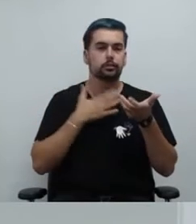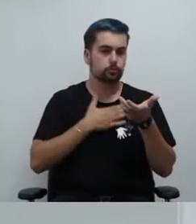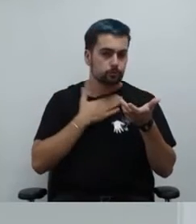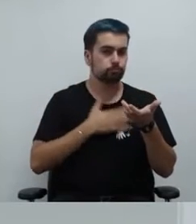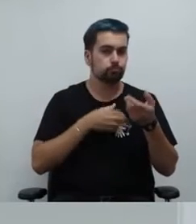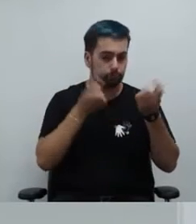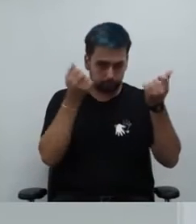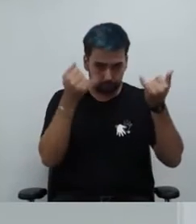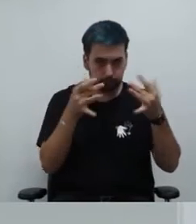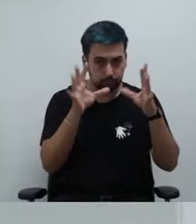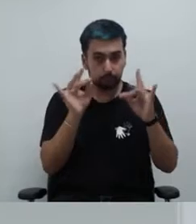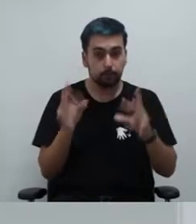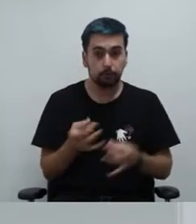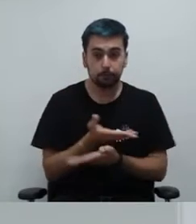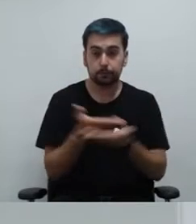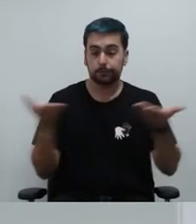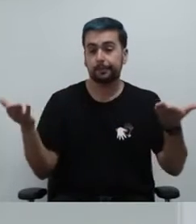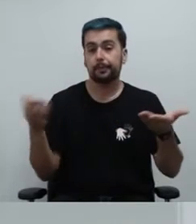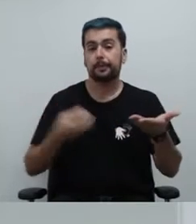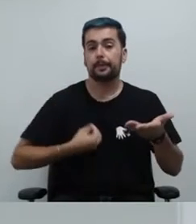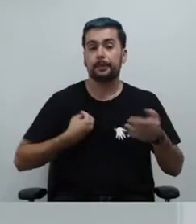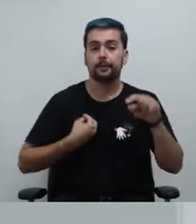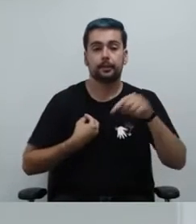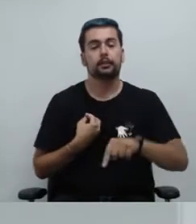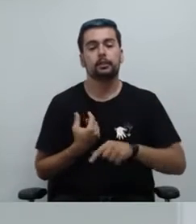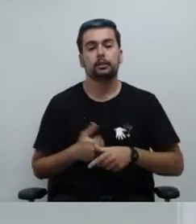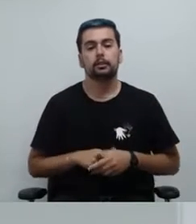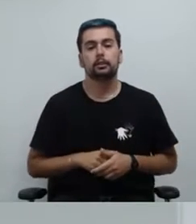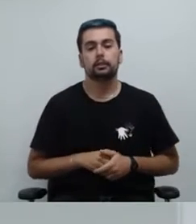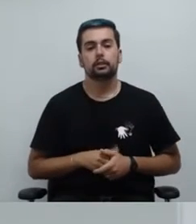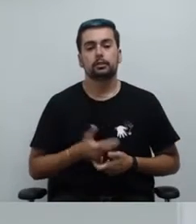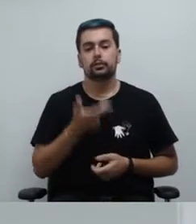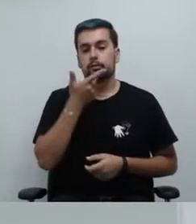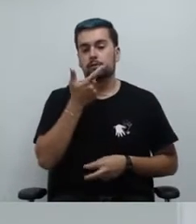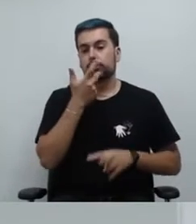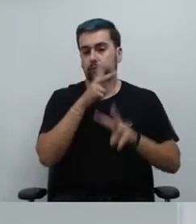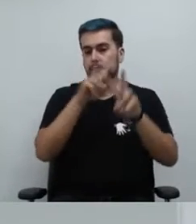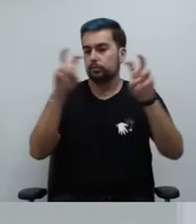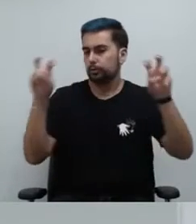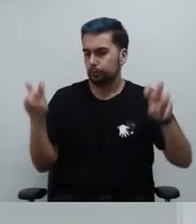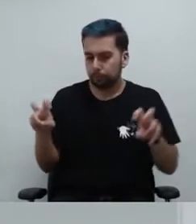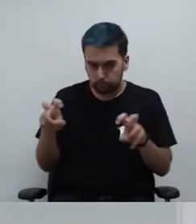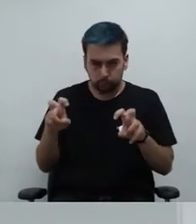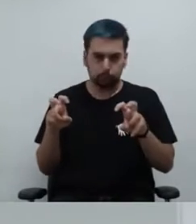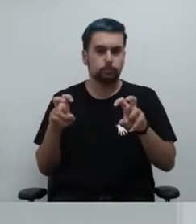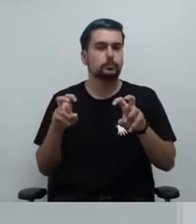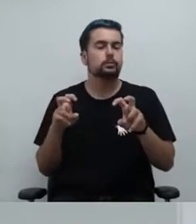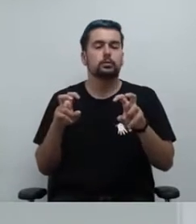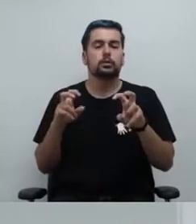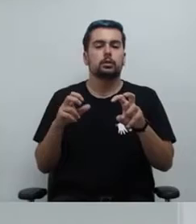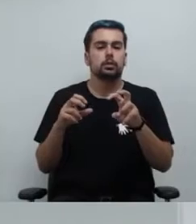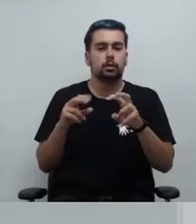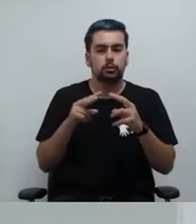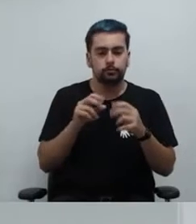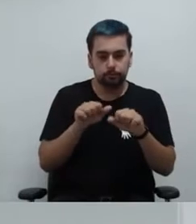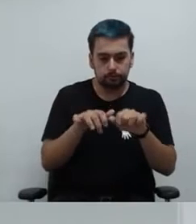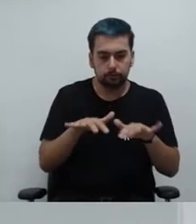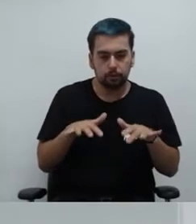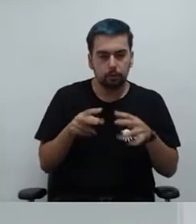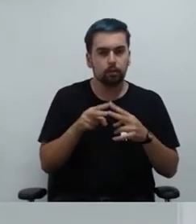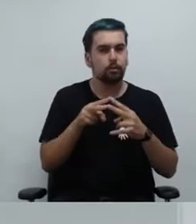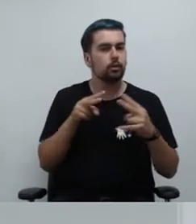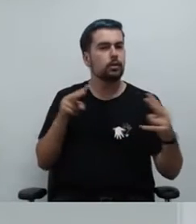os senhores que estão presentes aqui nessa sessão. Quando se trata de audiência pública online, o